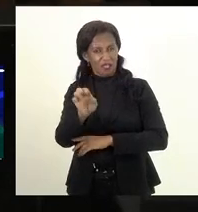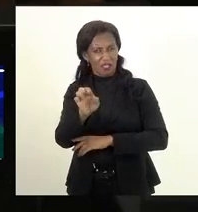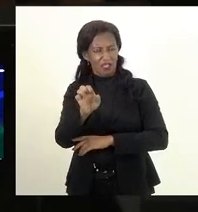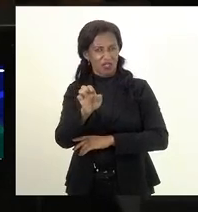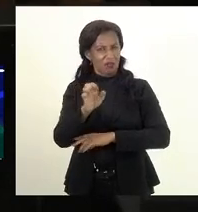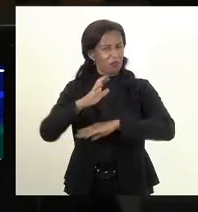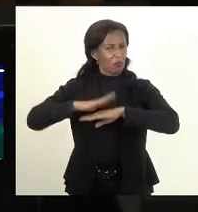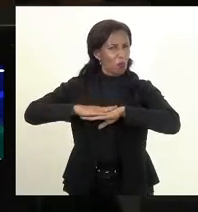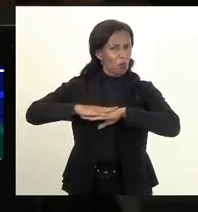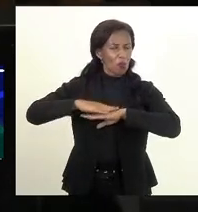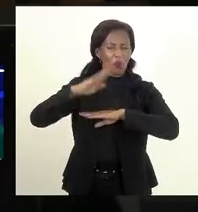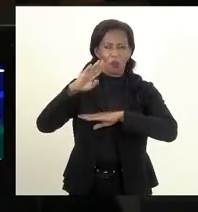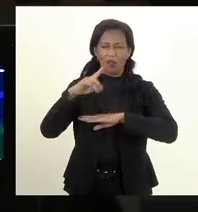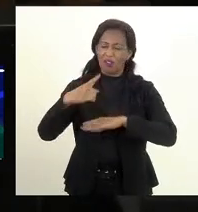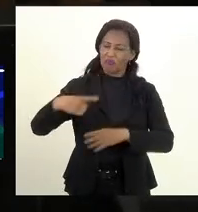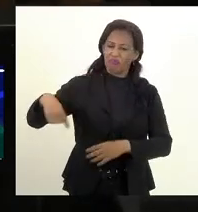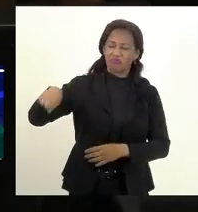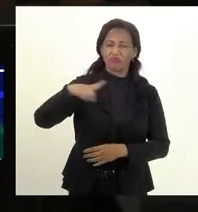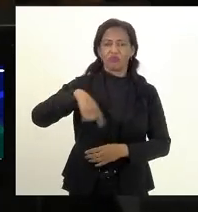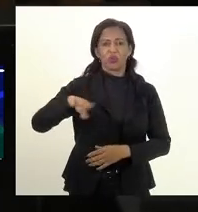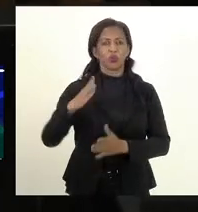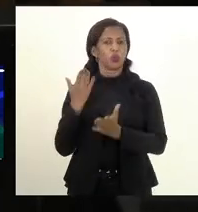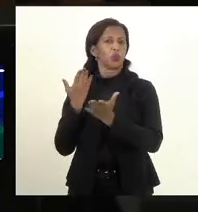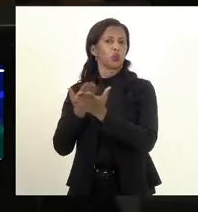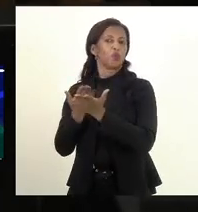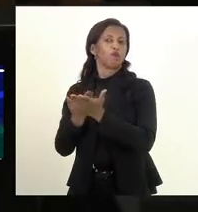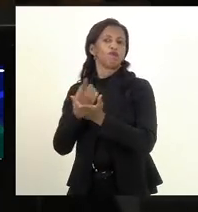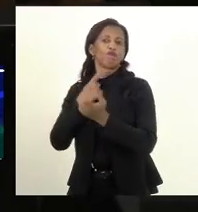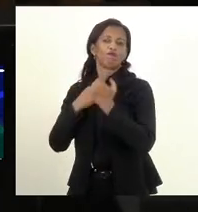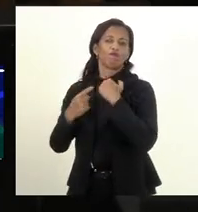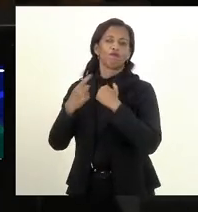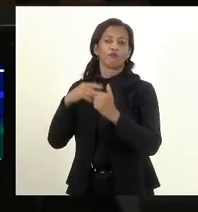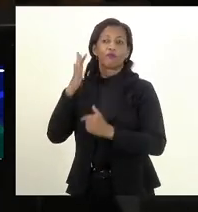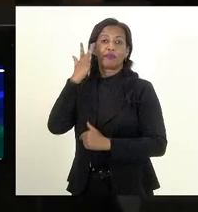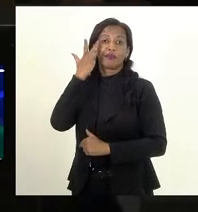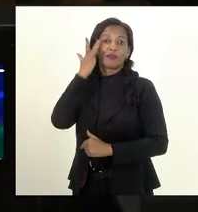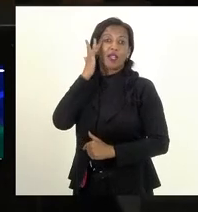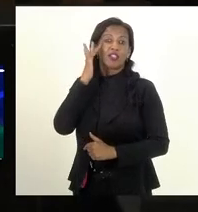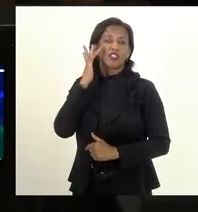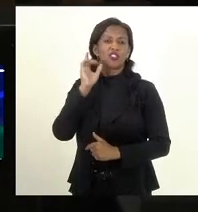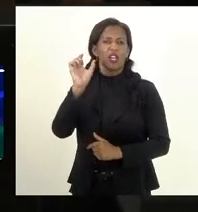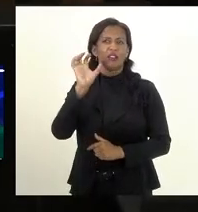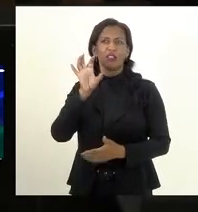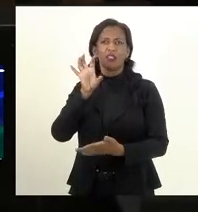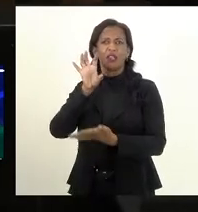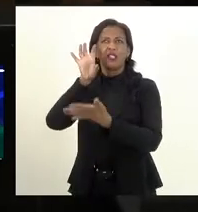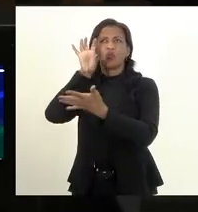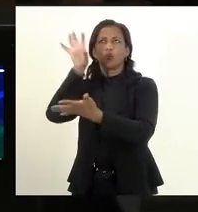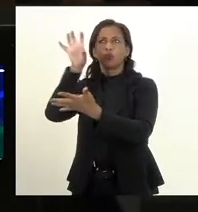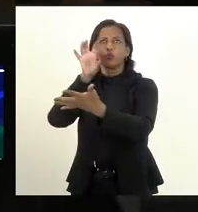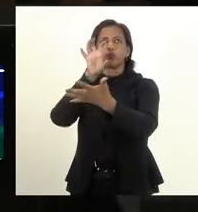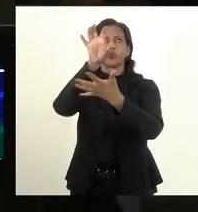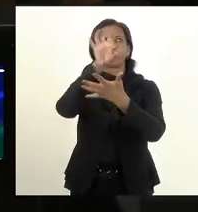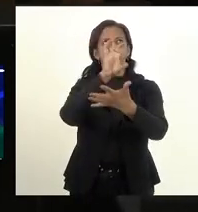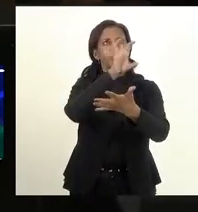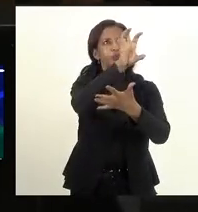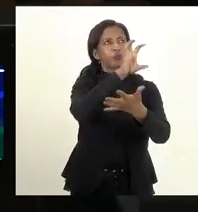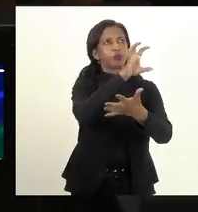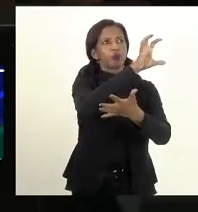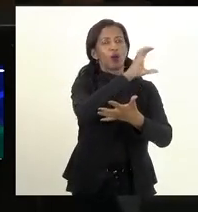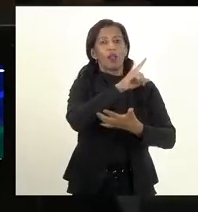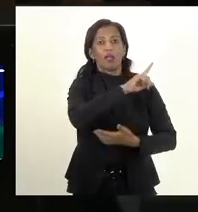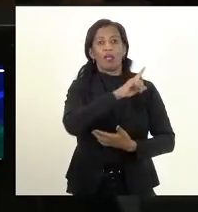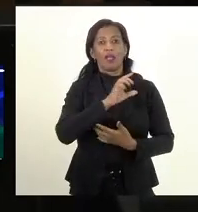que queiram os estudiosos achar que aqueles símbolos é da servi-la